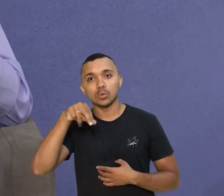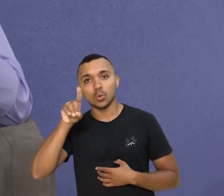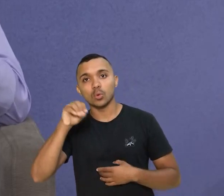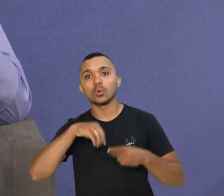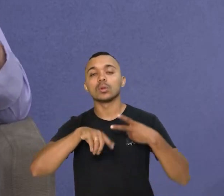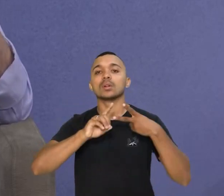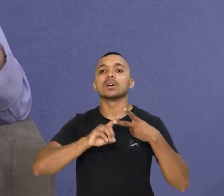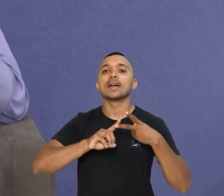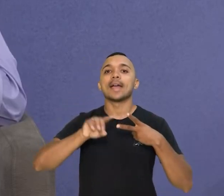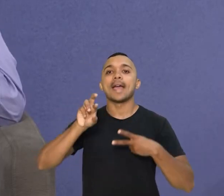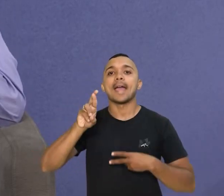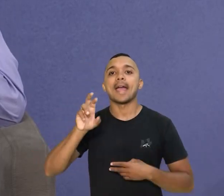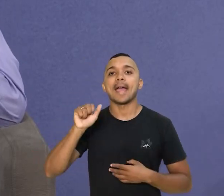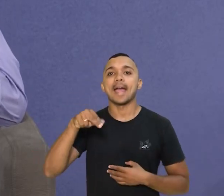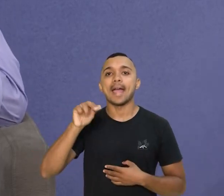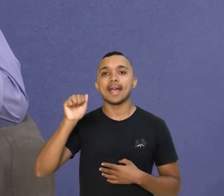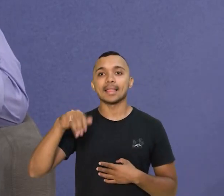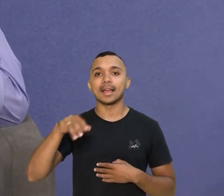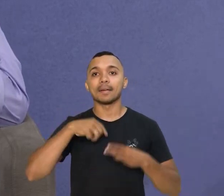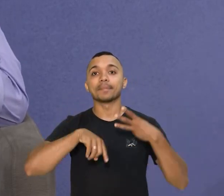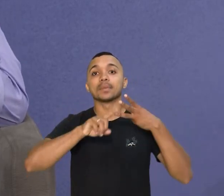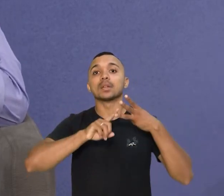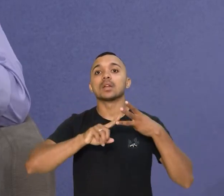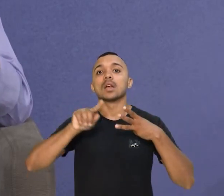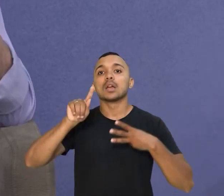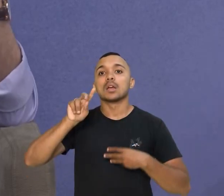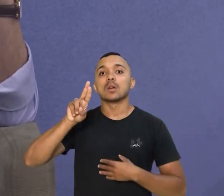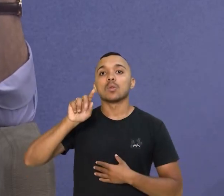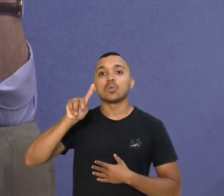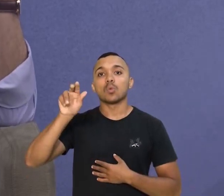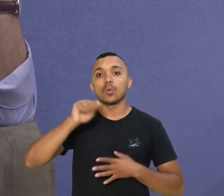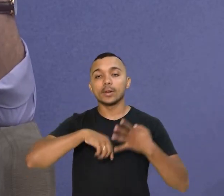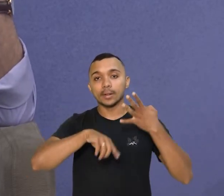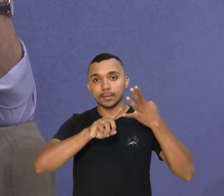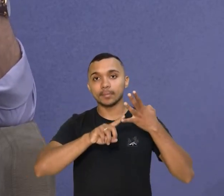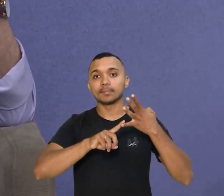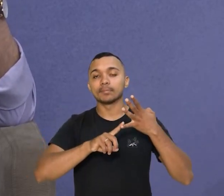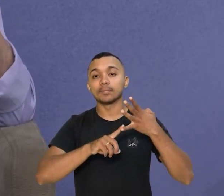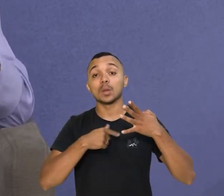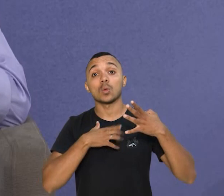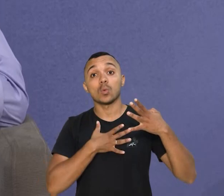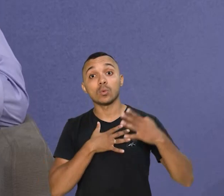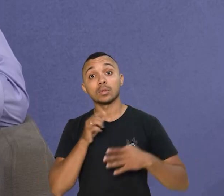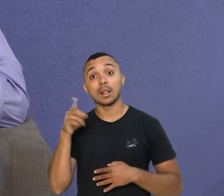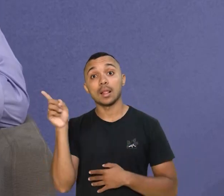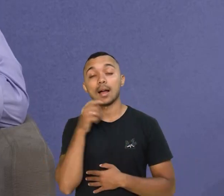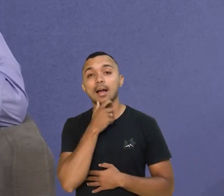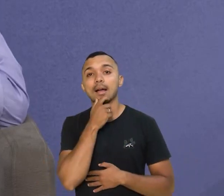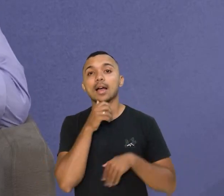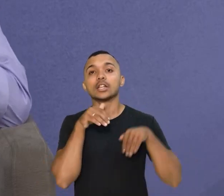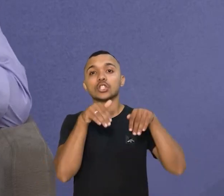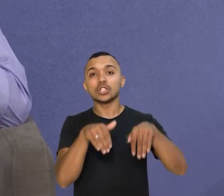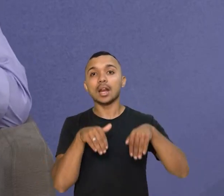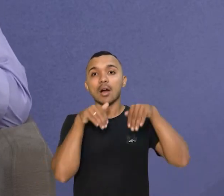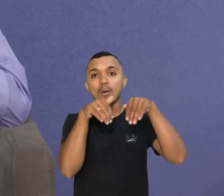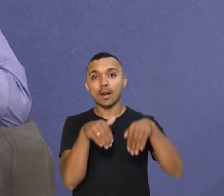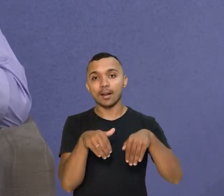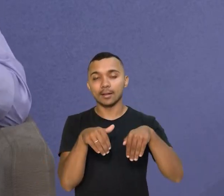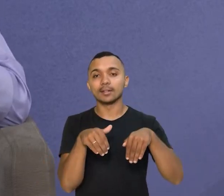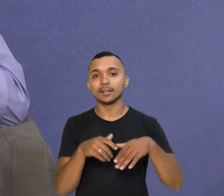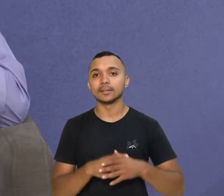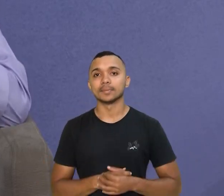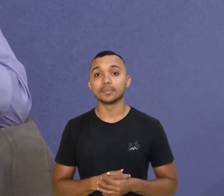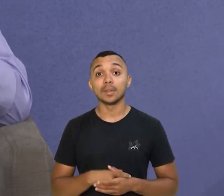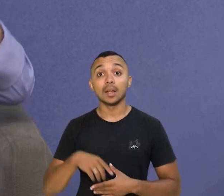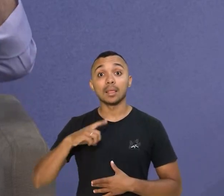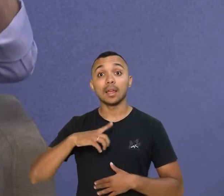é do Saibro, que o nosso Guga foi tricampeão. O Grande Slam. E eu gosto muito também do da Austrália, que é em Melbourne, né? Que tinha um grande, é